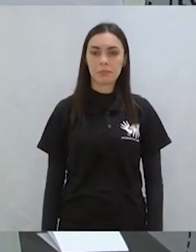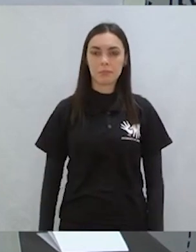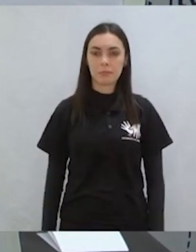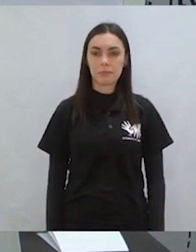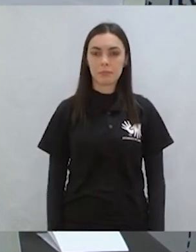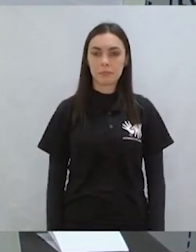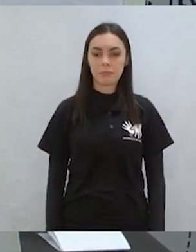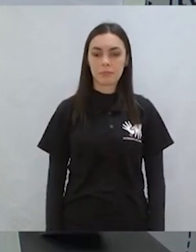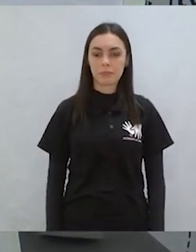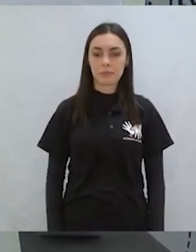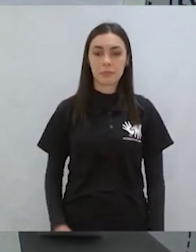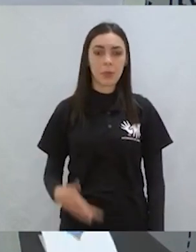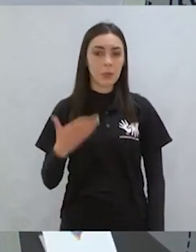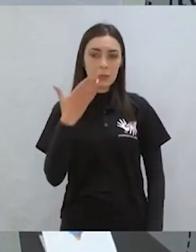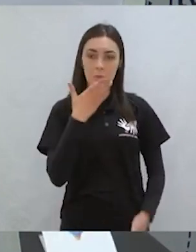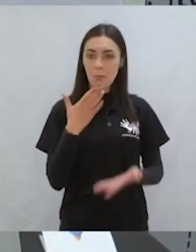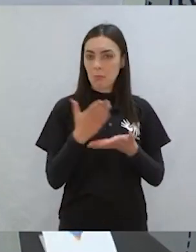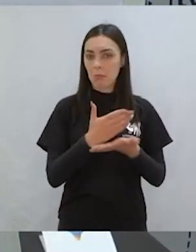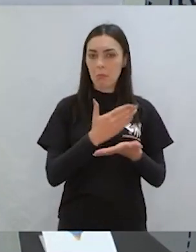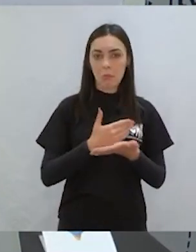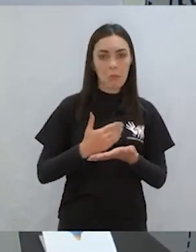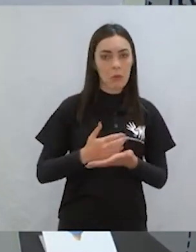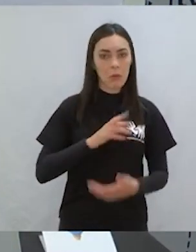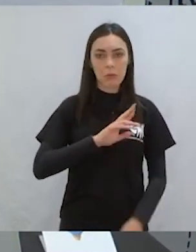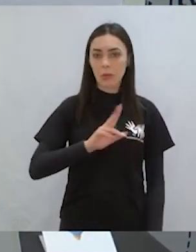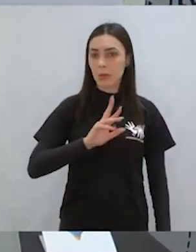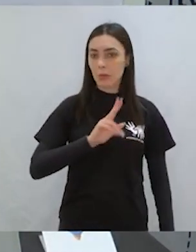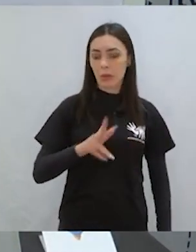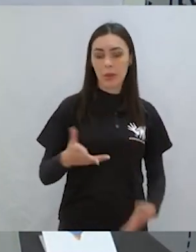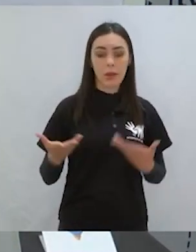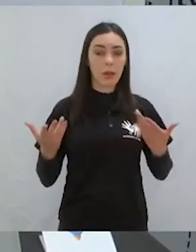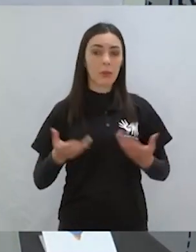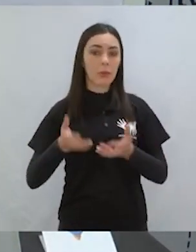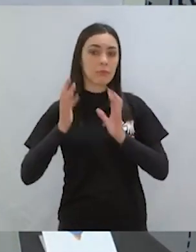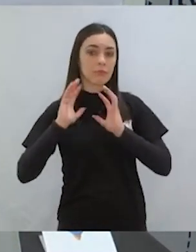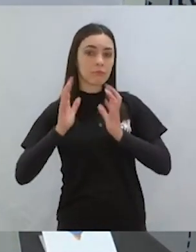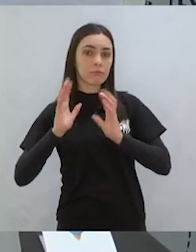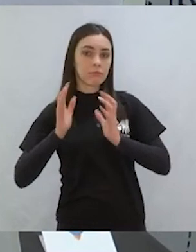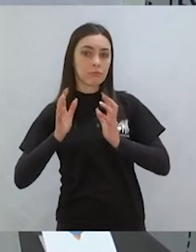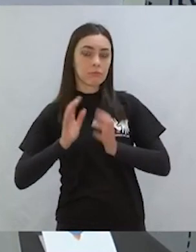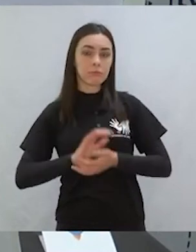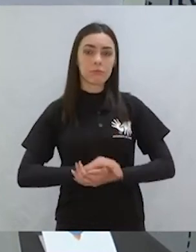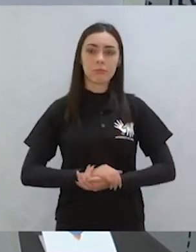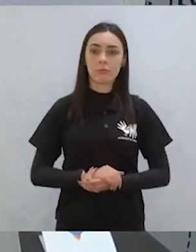Bola. Eu não tenho mais bolo. Agora eu tenho bola.